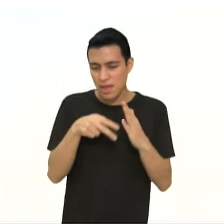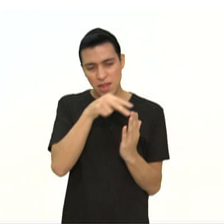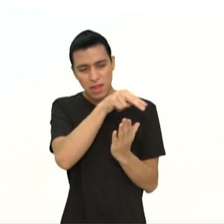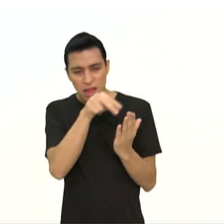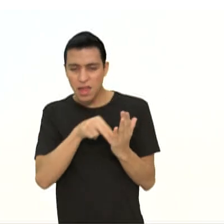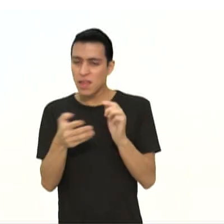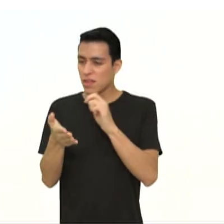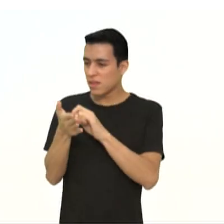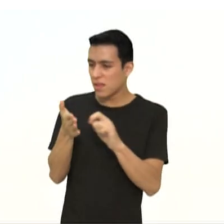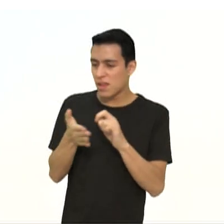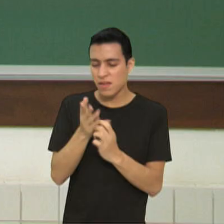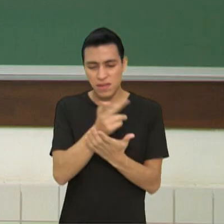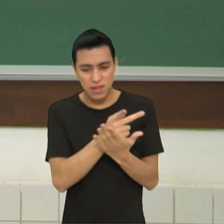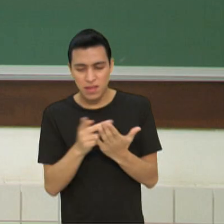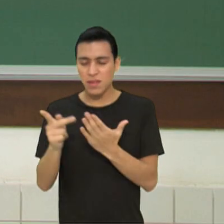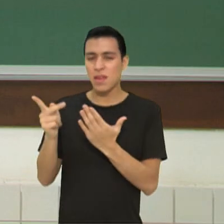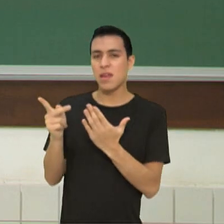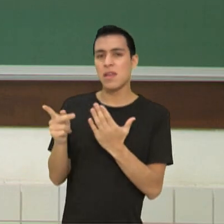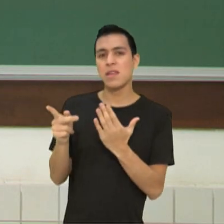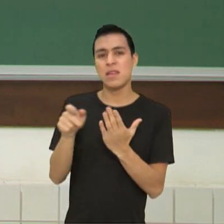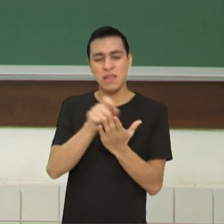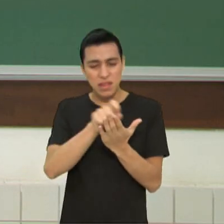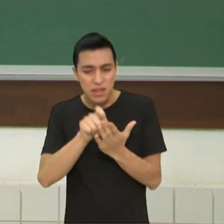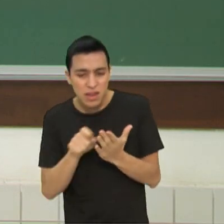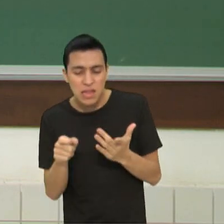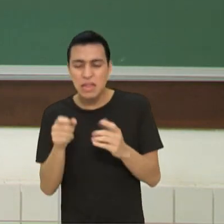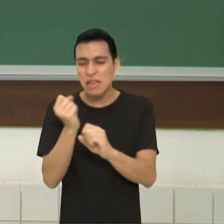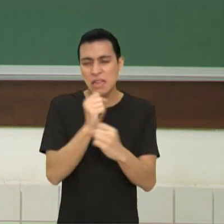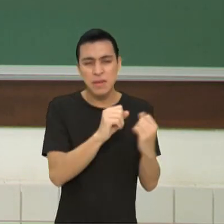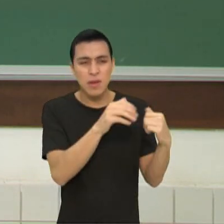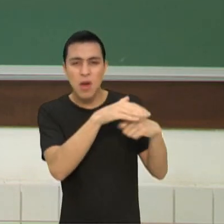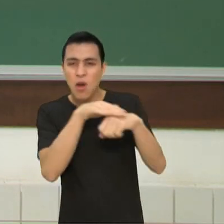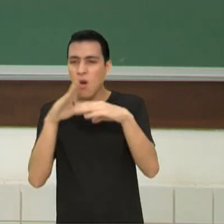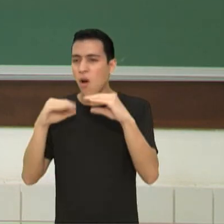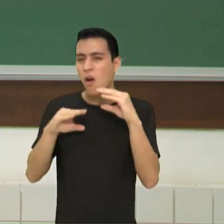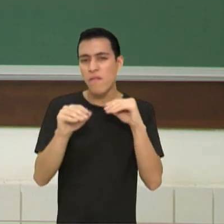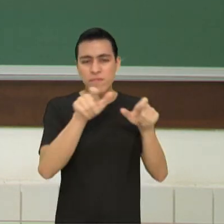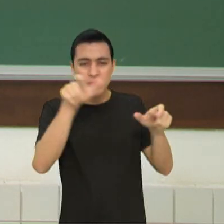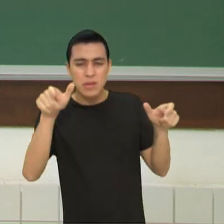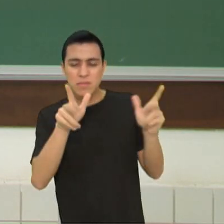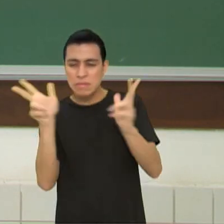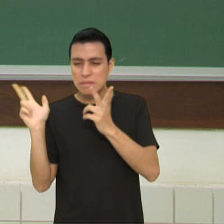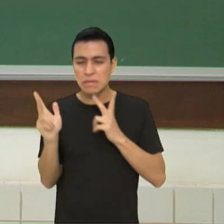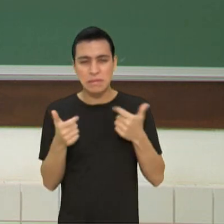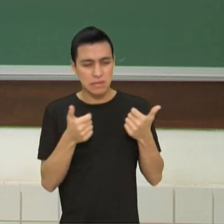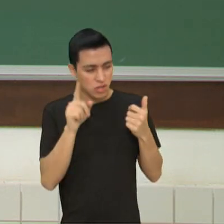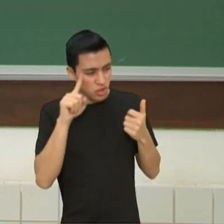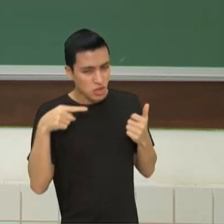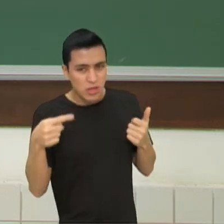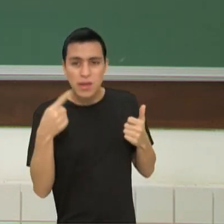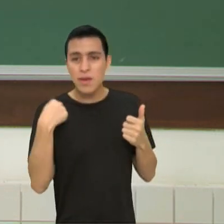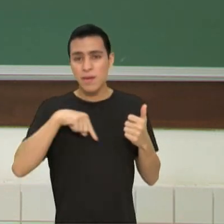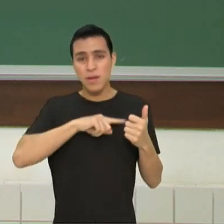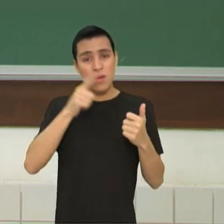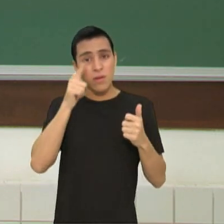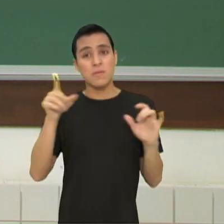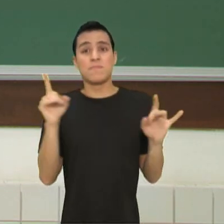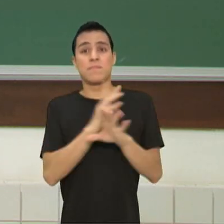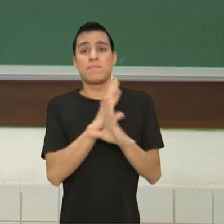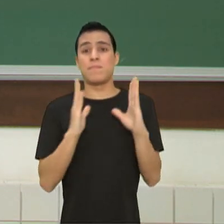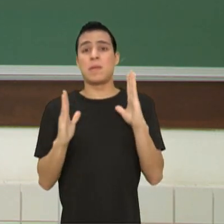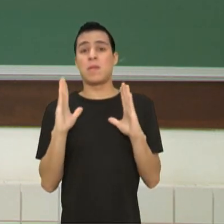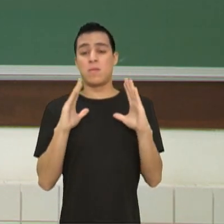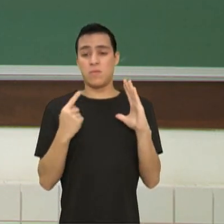escreva, desenhe, cozinhe, limpe, converse com quem está com você. Mantenha uma rotina para a gente passar bem esse período de